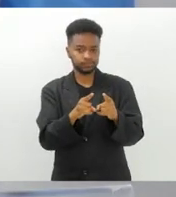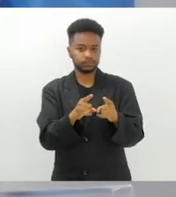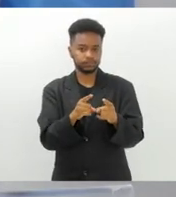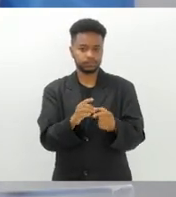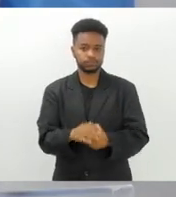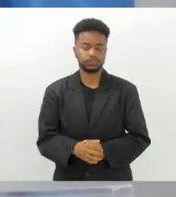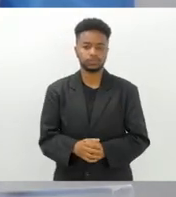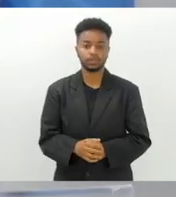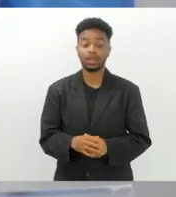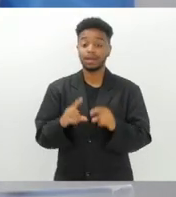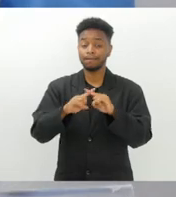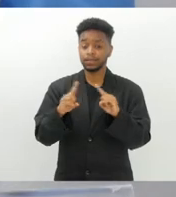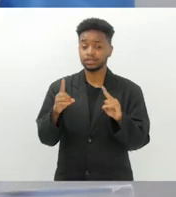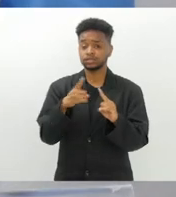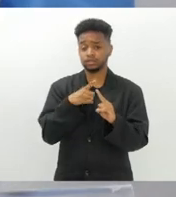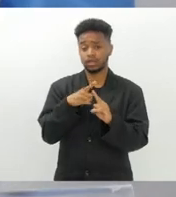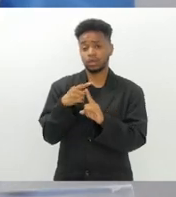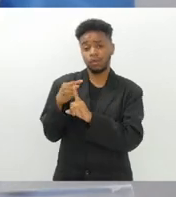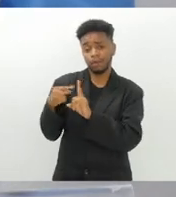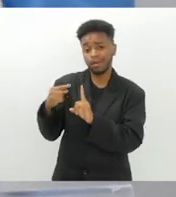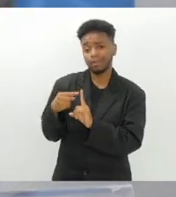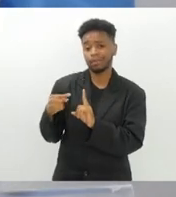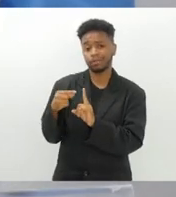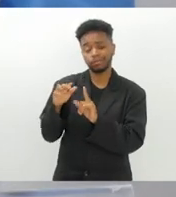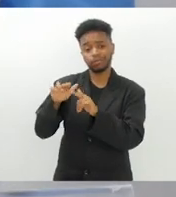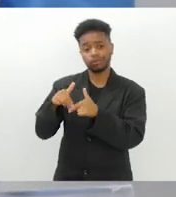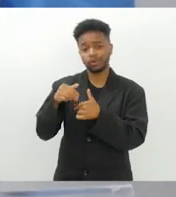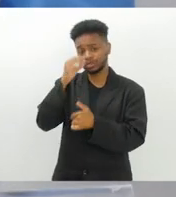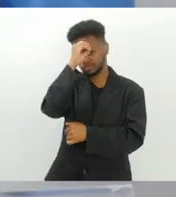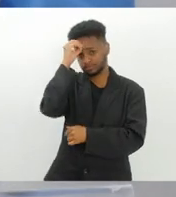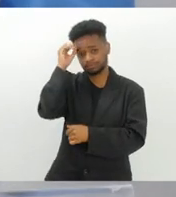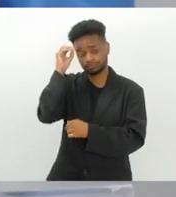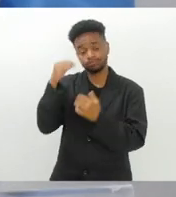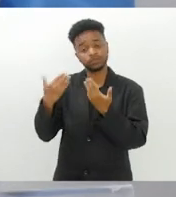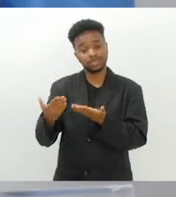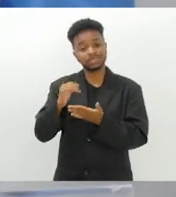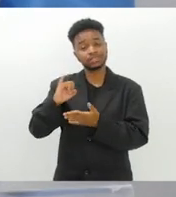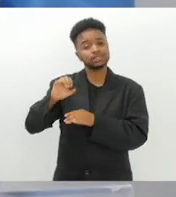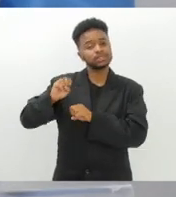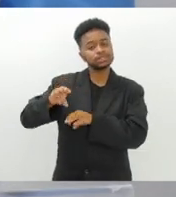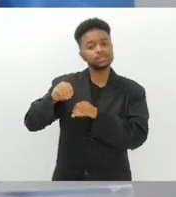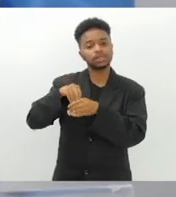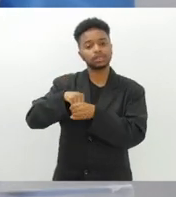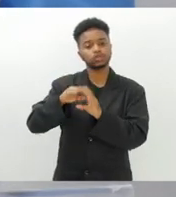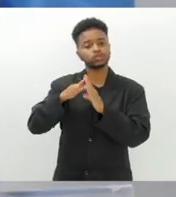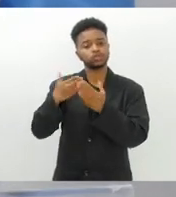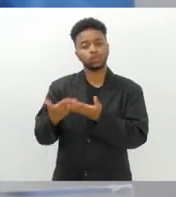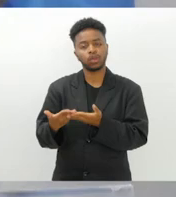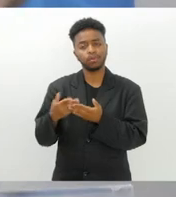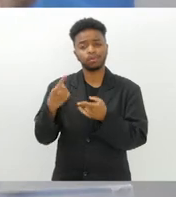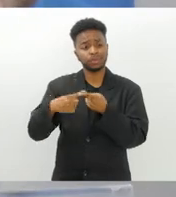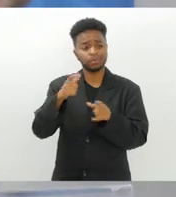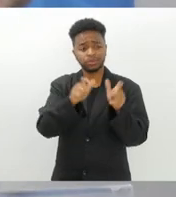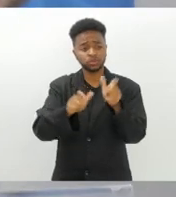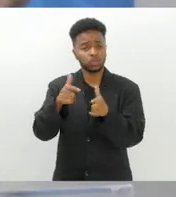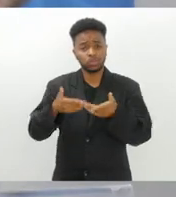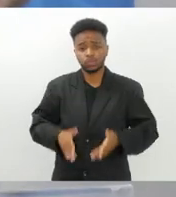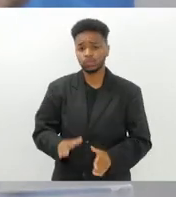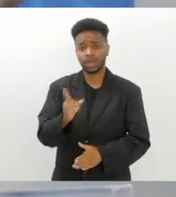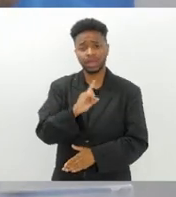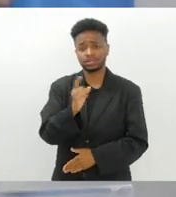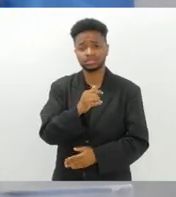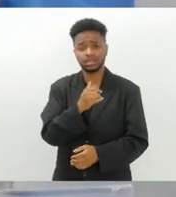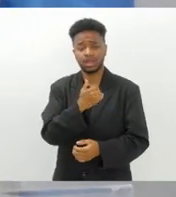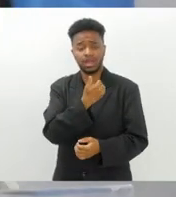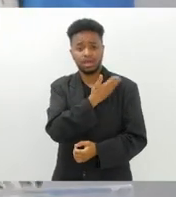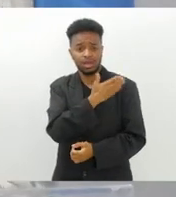estigma. Mas uma parte vem da ignorância. Então, você ensinar nas escolas, desde a mais tenra idade, ninguém nasce racista, intolerante, a